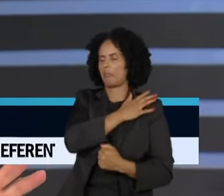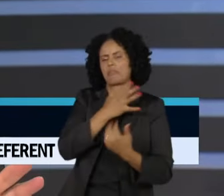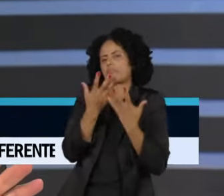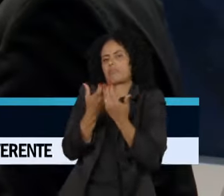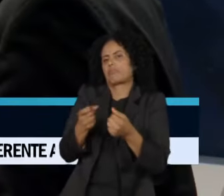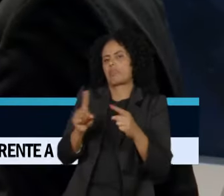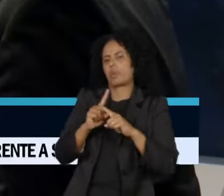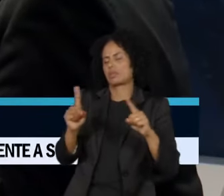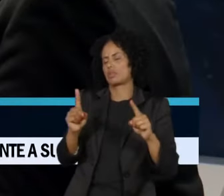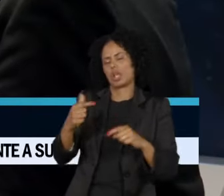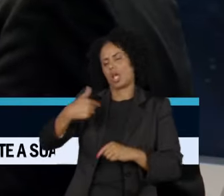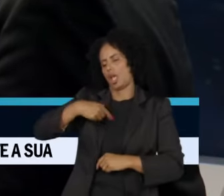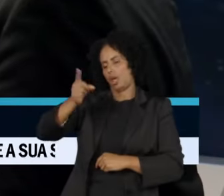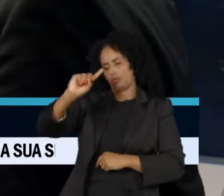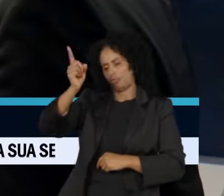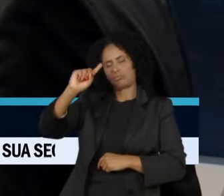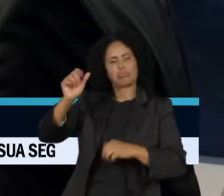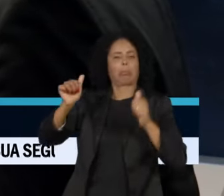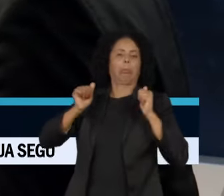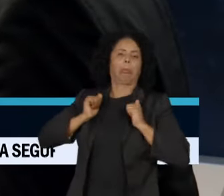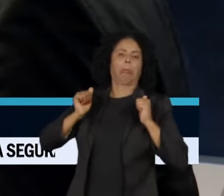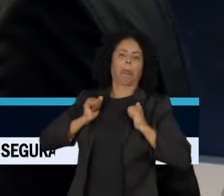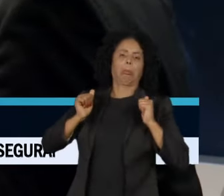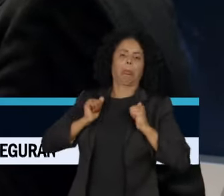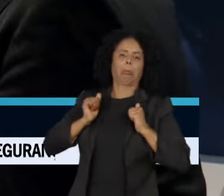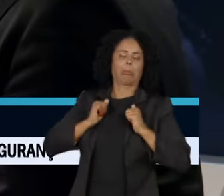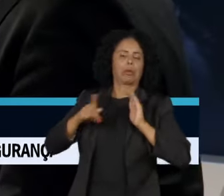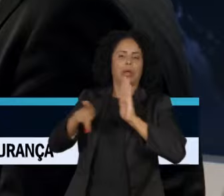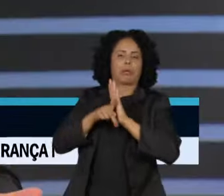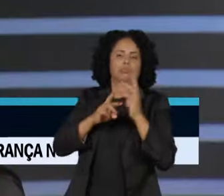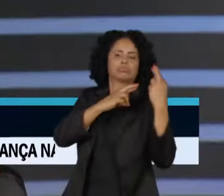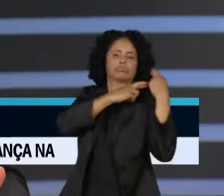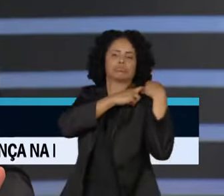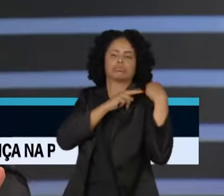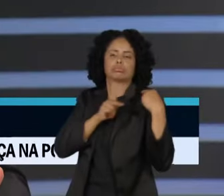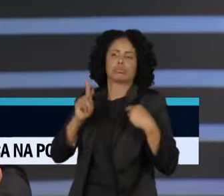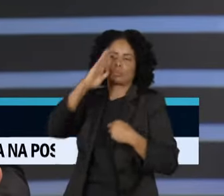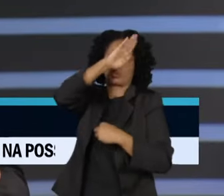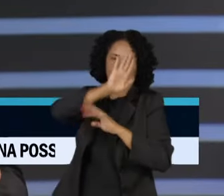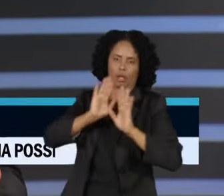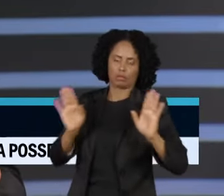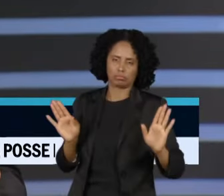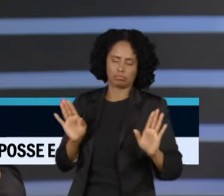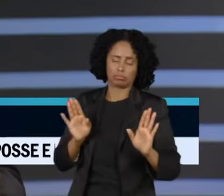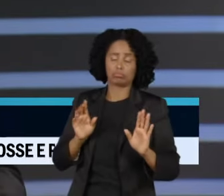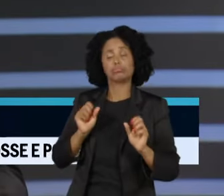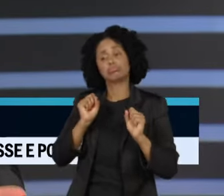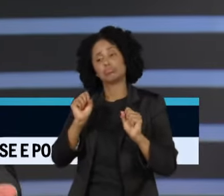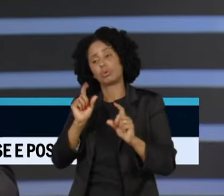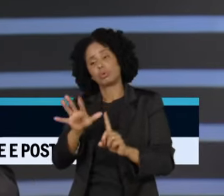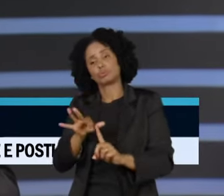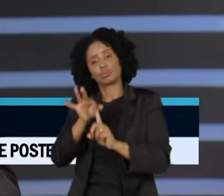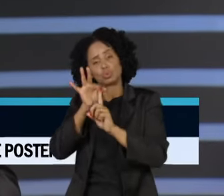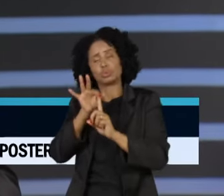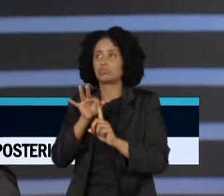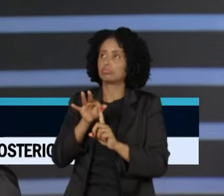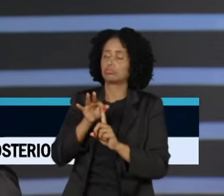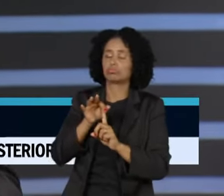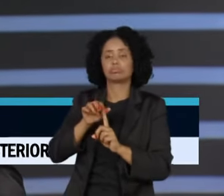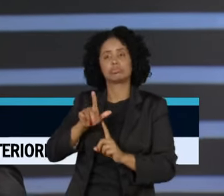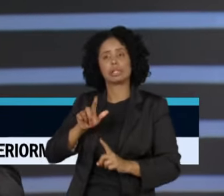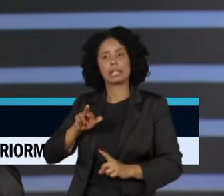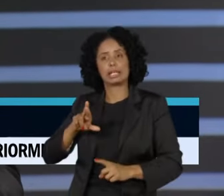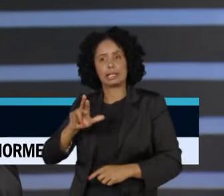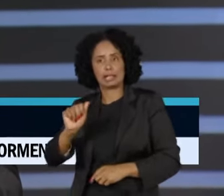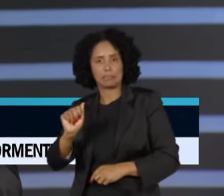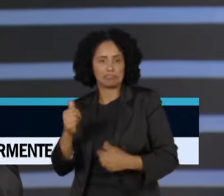teria que ser o presidente. Discute-se opções a partir daí. Uma opção é Arthur Lira, presidente da Câmara dos Deputados. Outra opção que se discute,